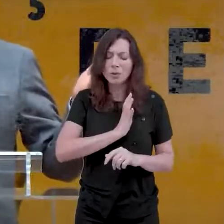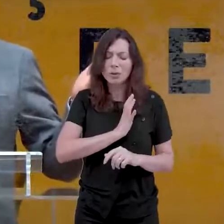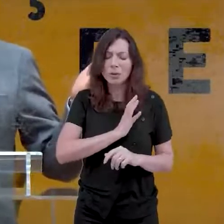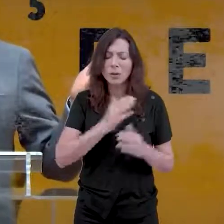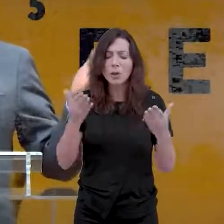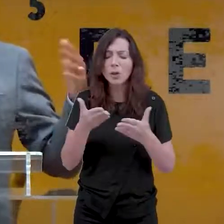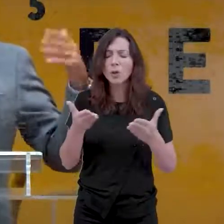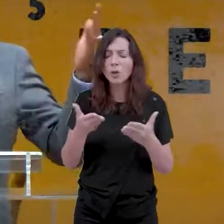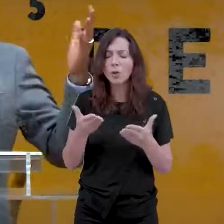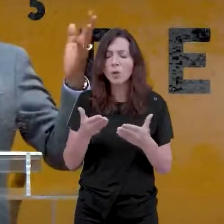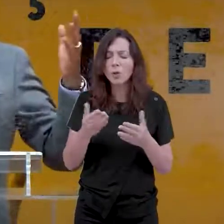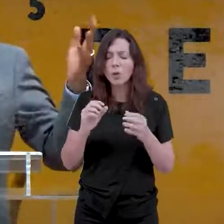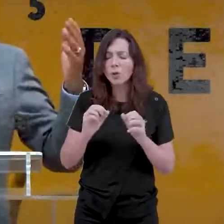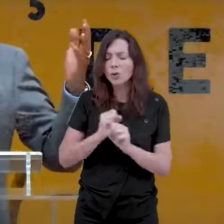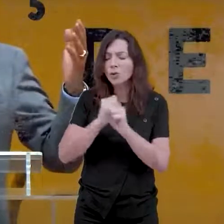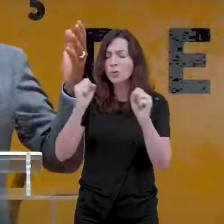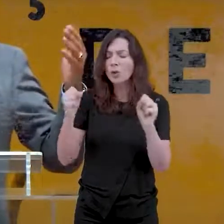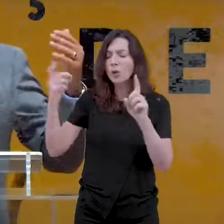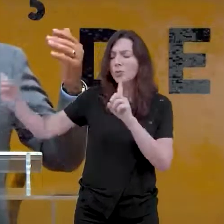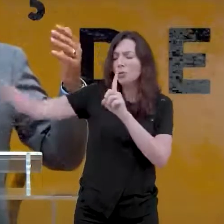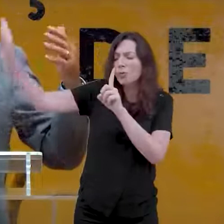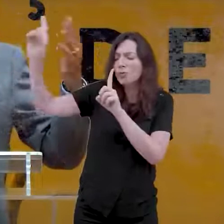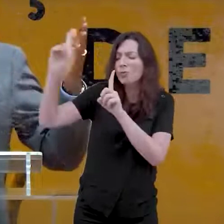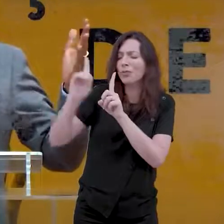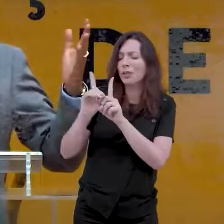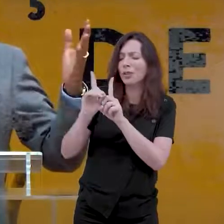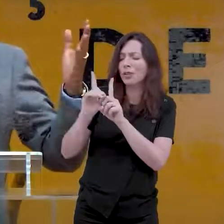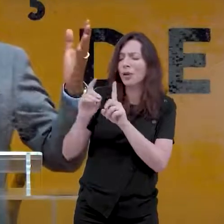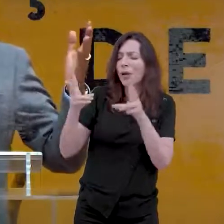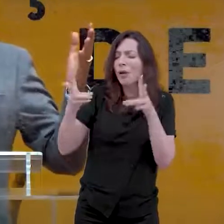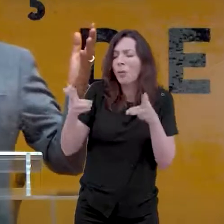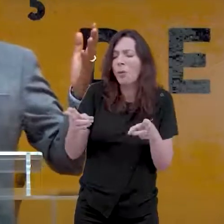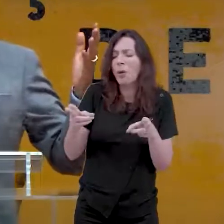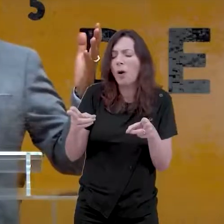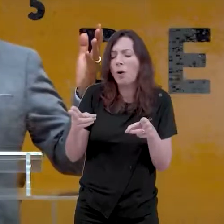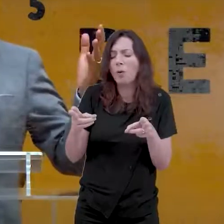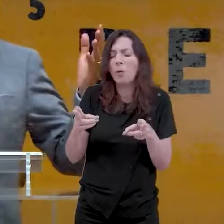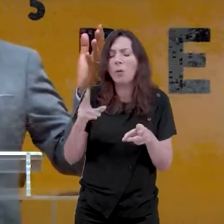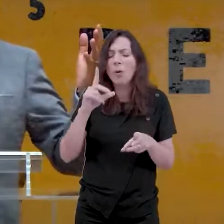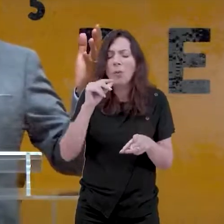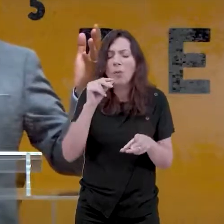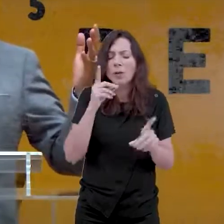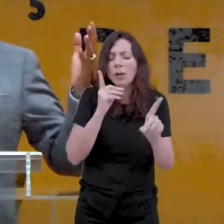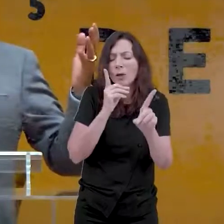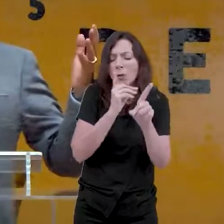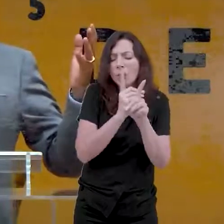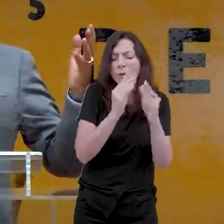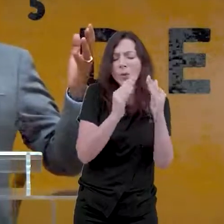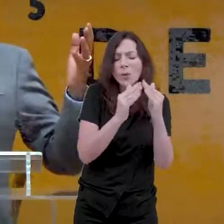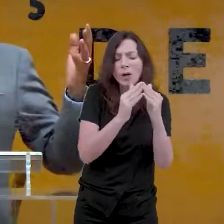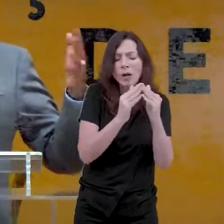encontro, assim como o pardal encontrou ninho, onde abrigar os seus filhotes.